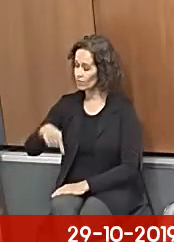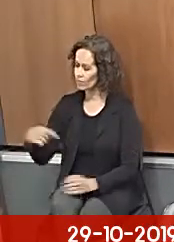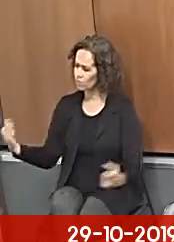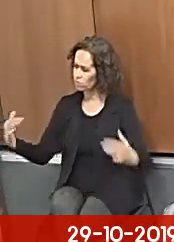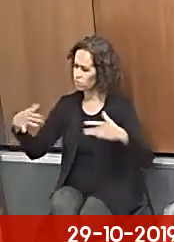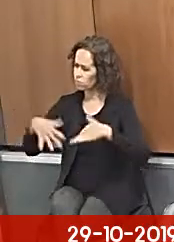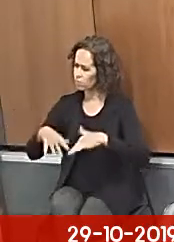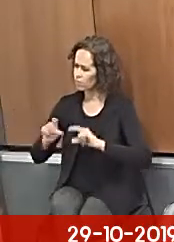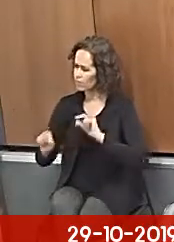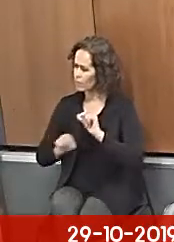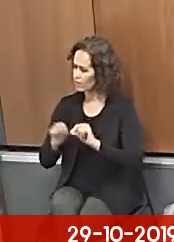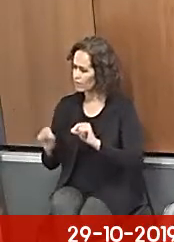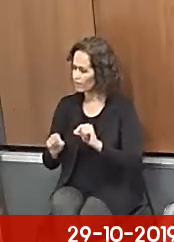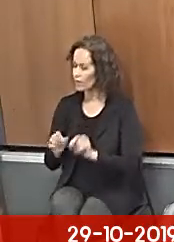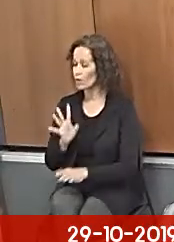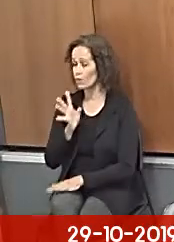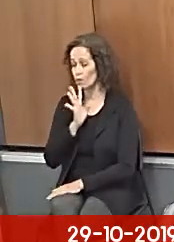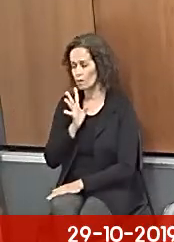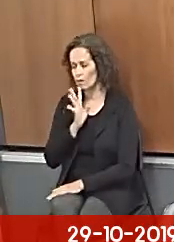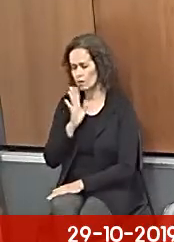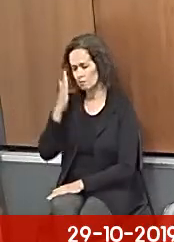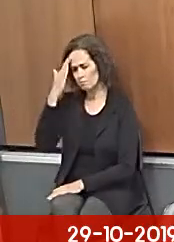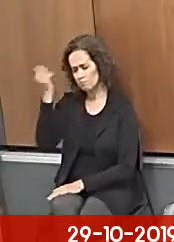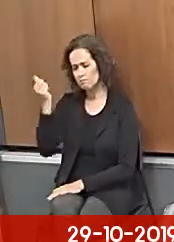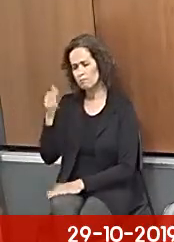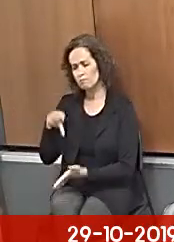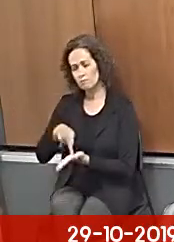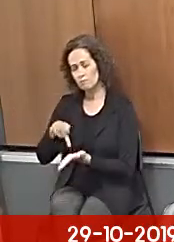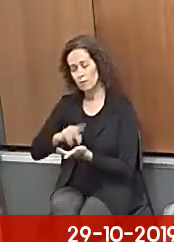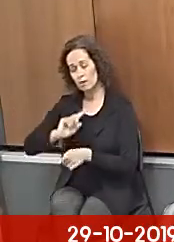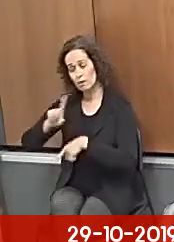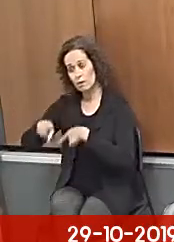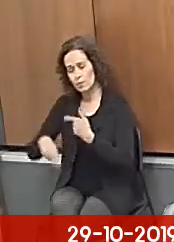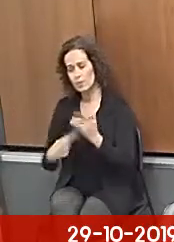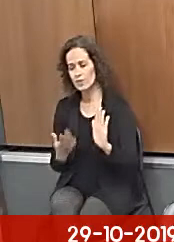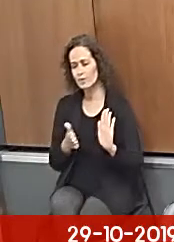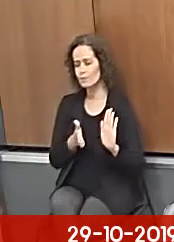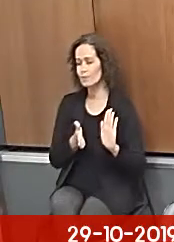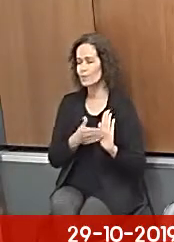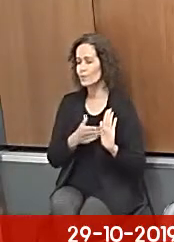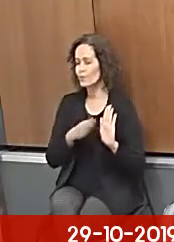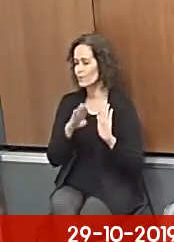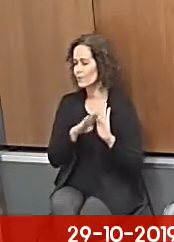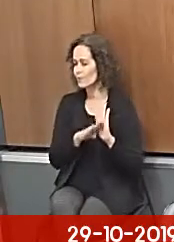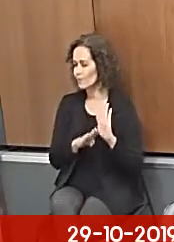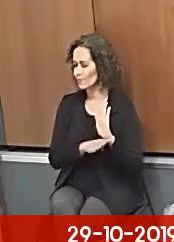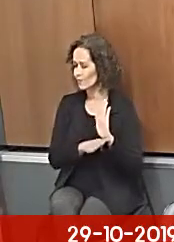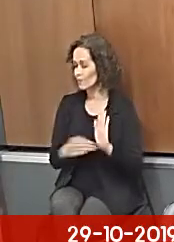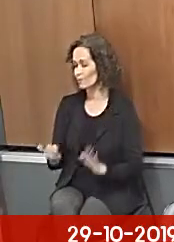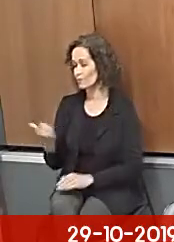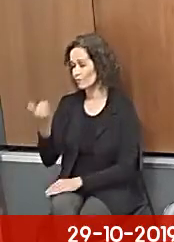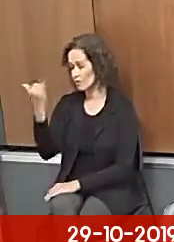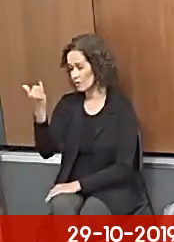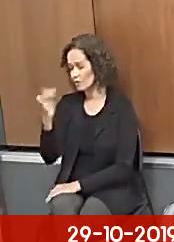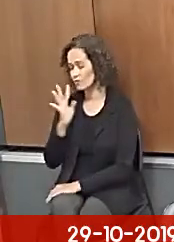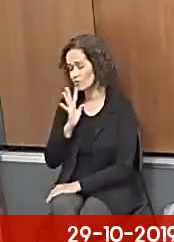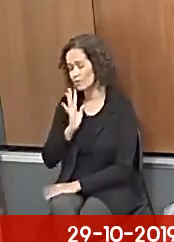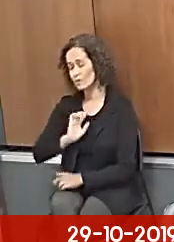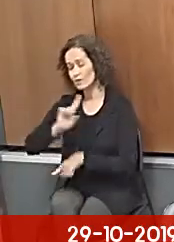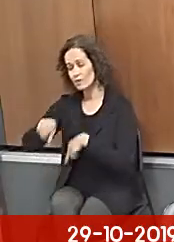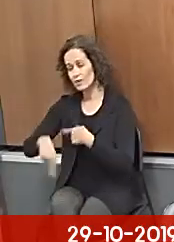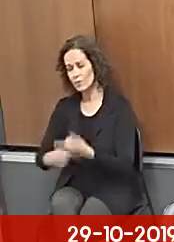para recebê-los, conhecer a realidade e depois propor. É muito importante que conheçamos para que depois possamos